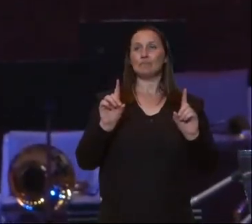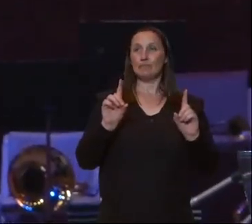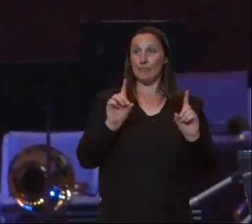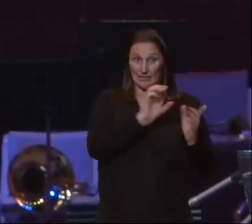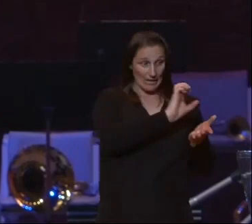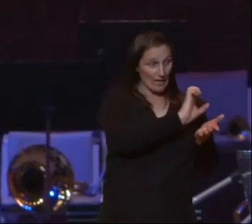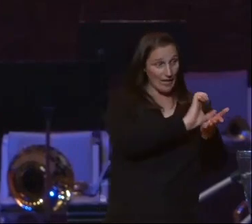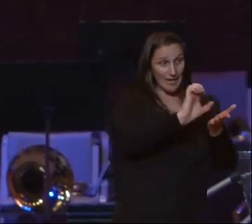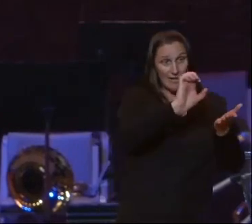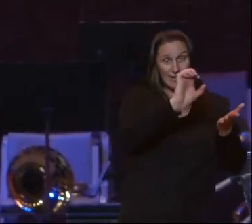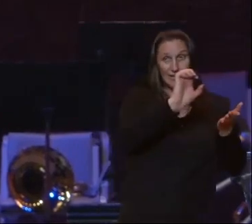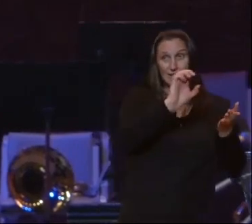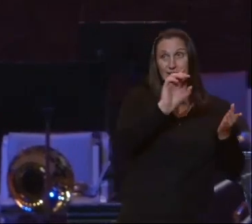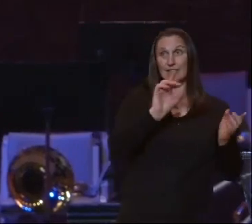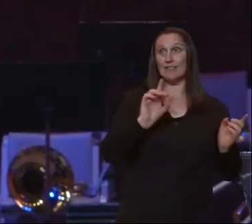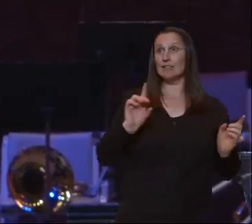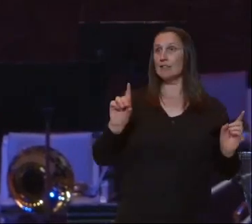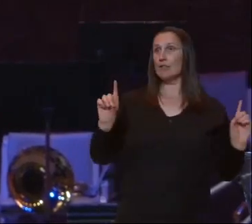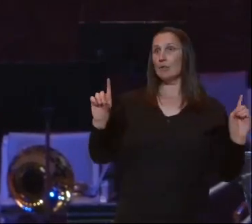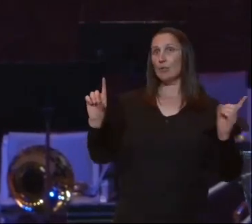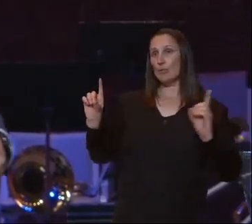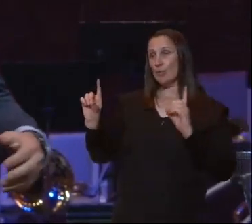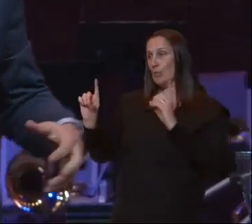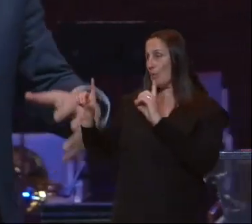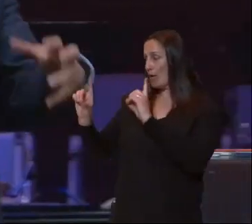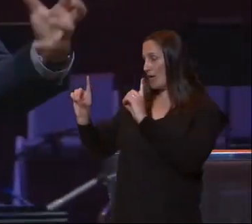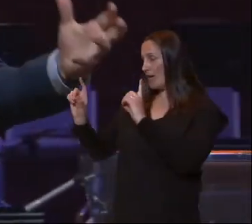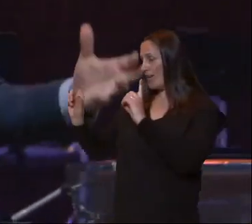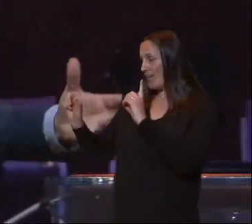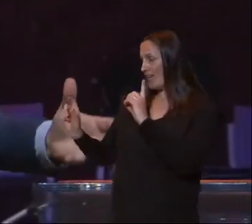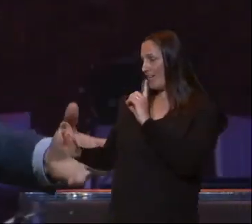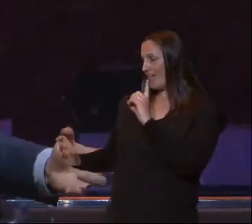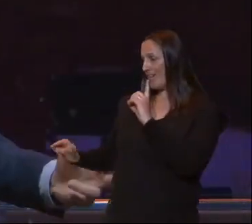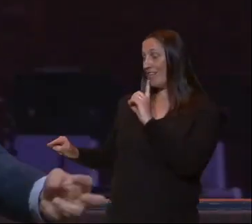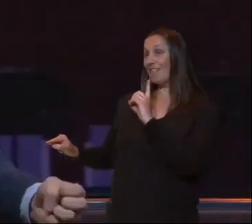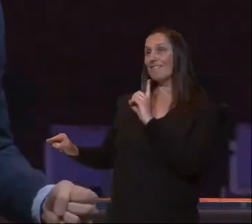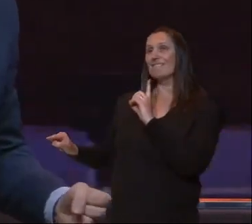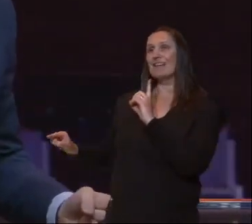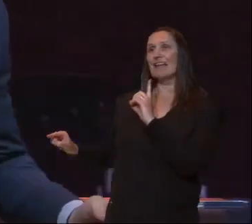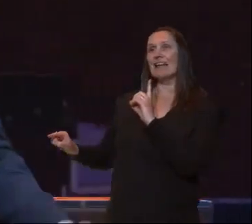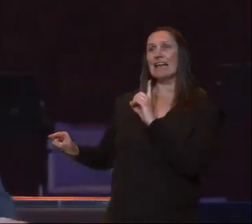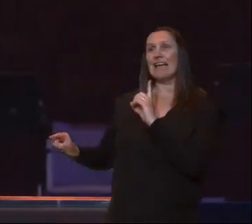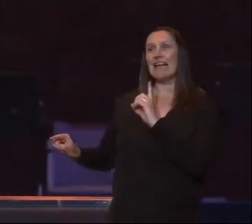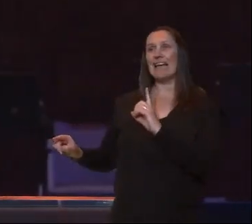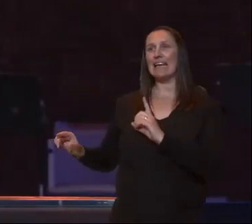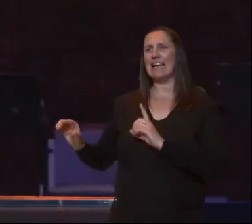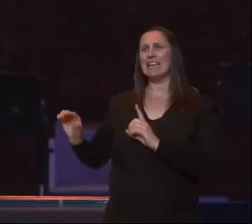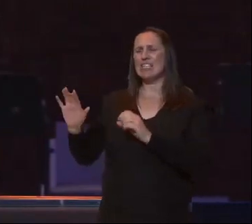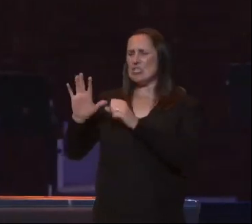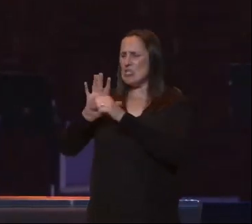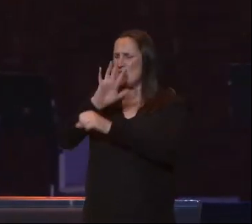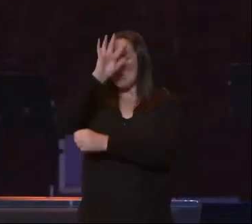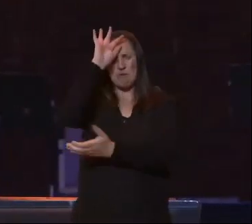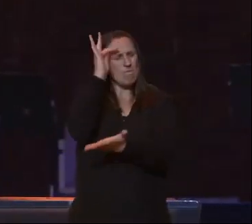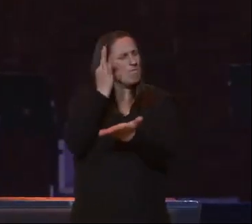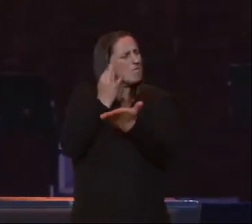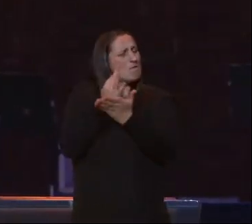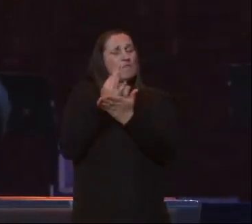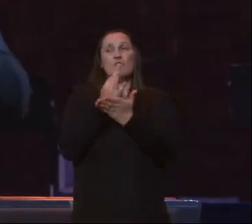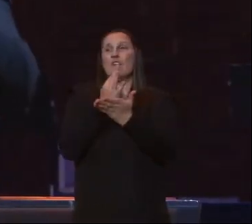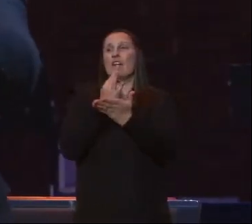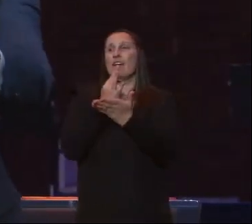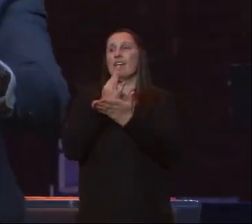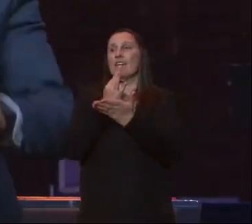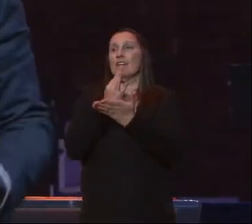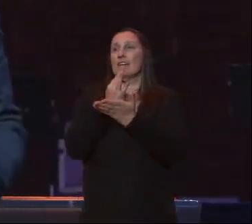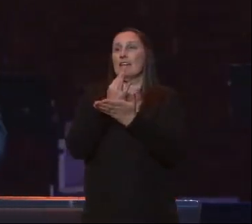chega diante daquela mulher, ela se vê numa situação, numa crise de fé. Eu não